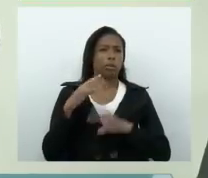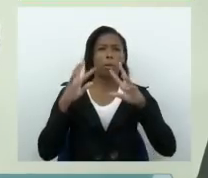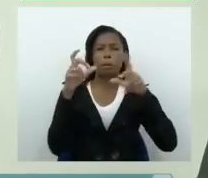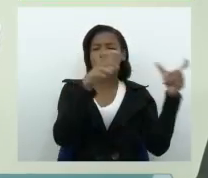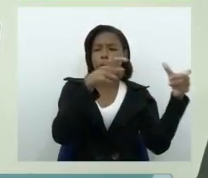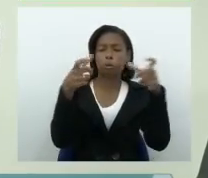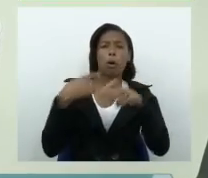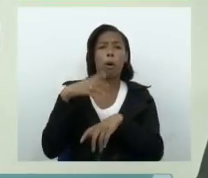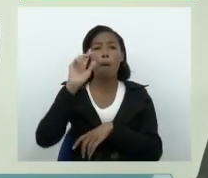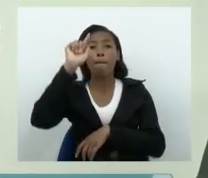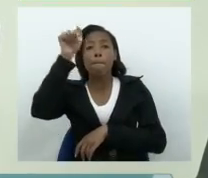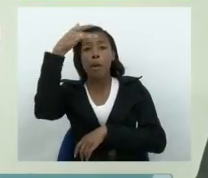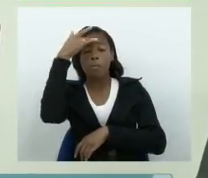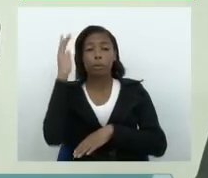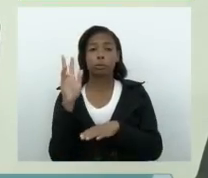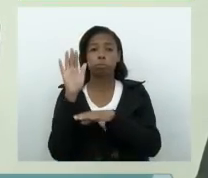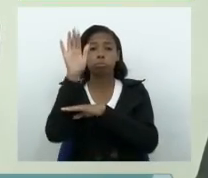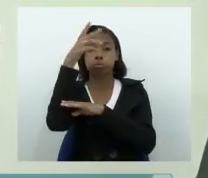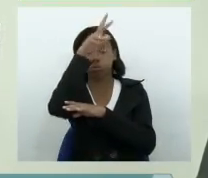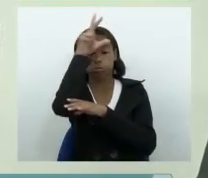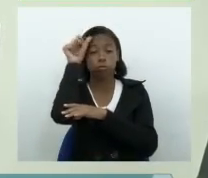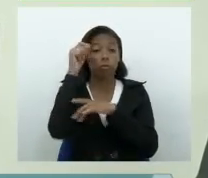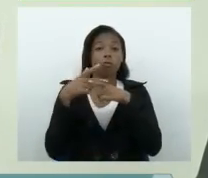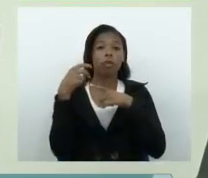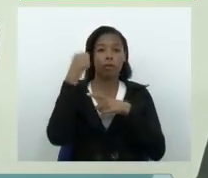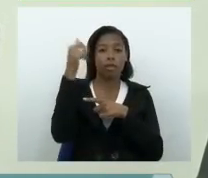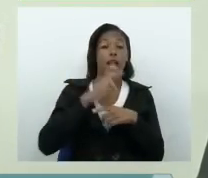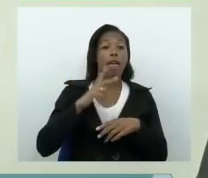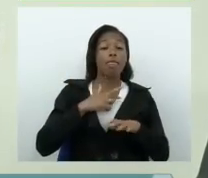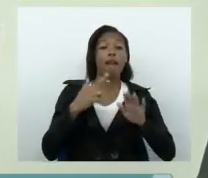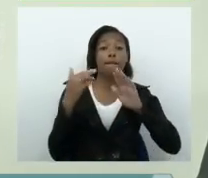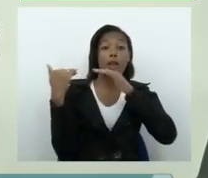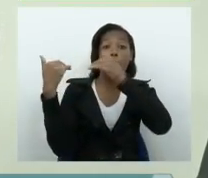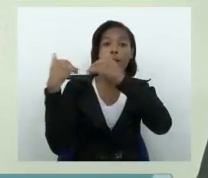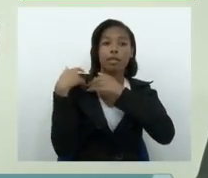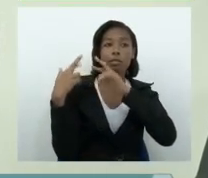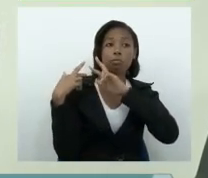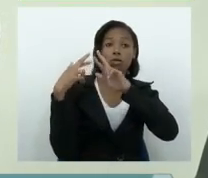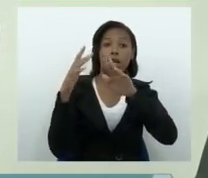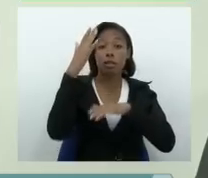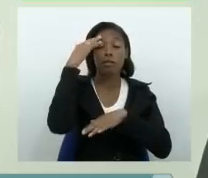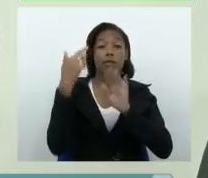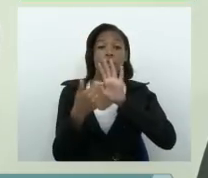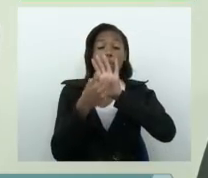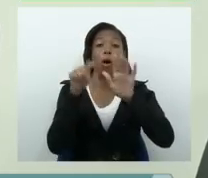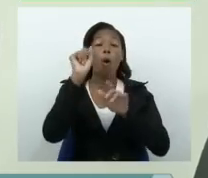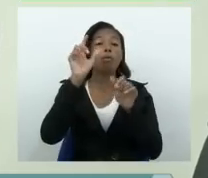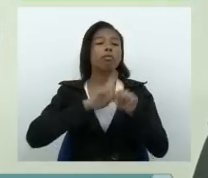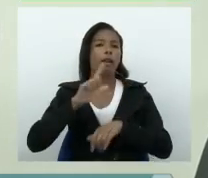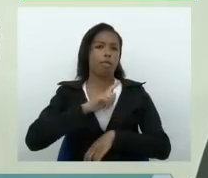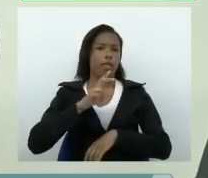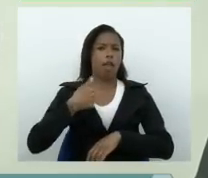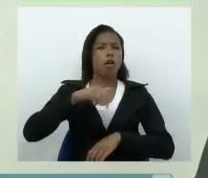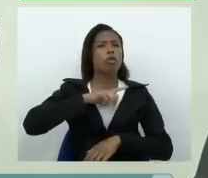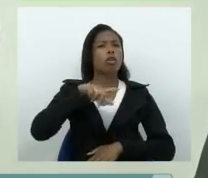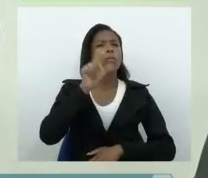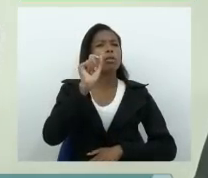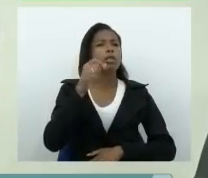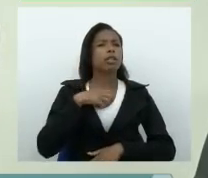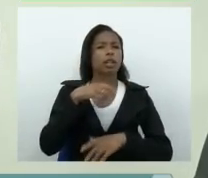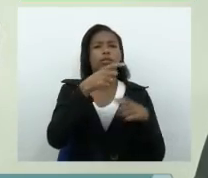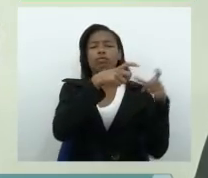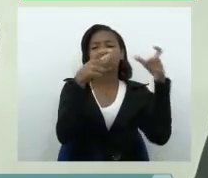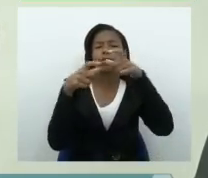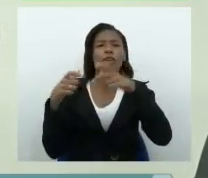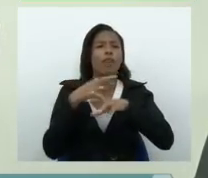próximo prefeito de Guarulhos tem que ter um compromisso de fazer funcionar o que tem. Nós temos muitos aparelhos